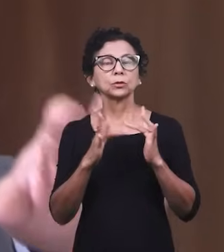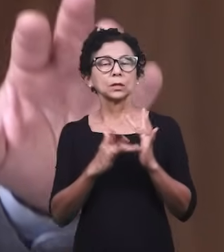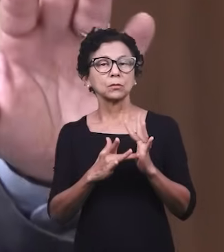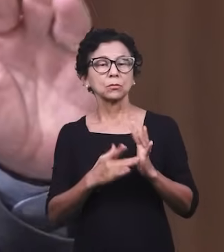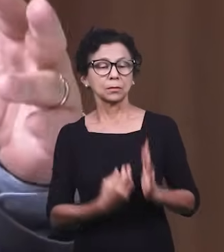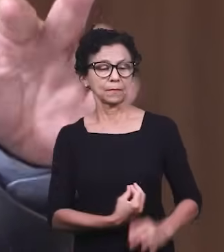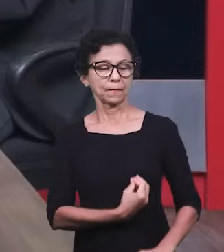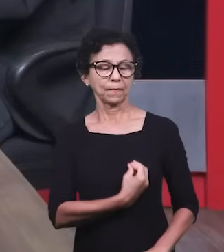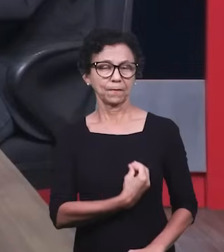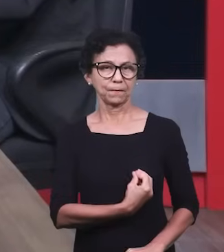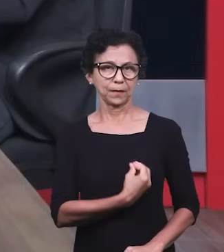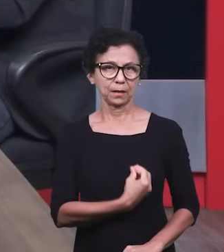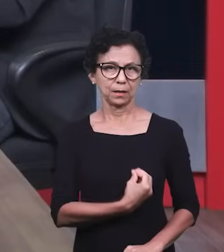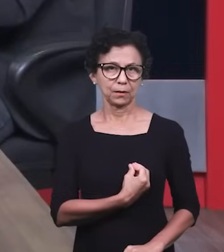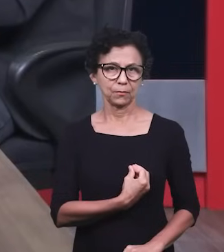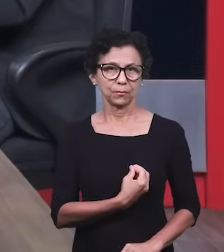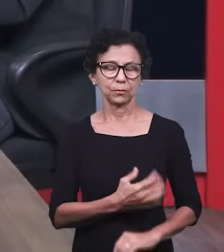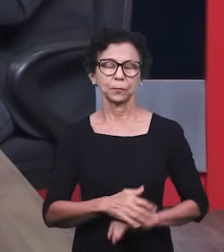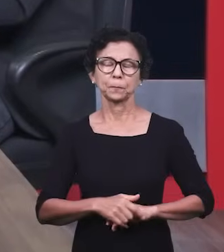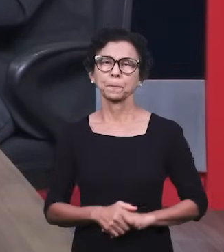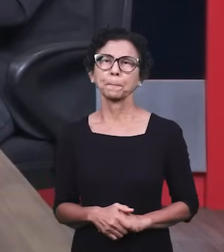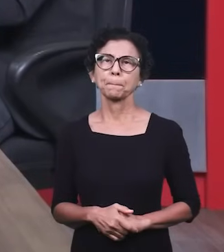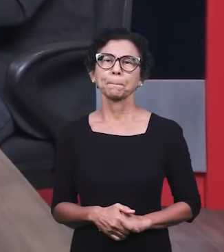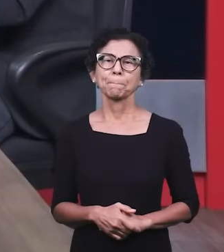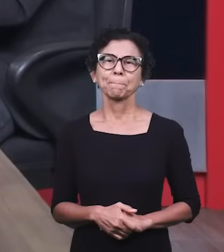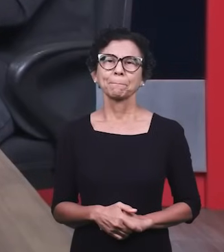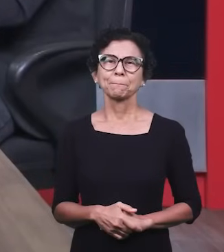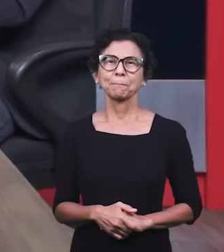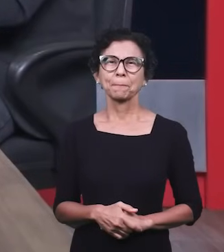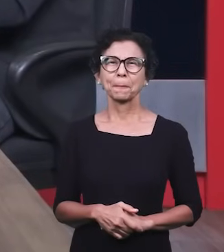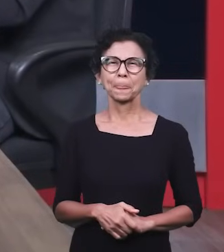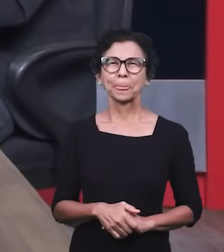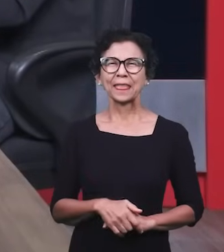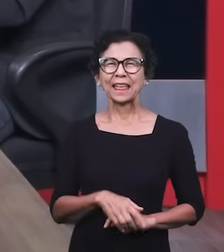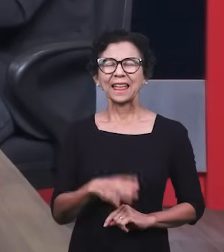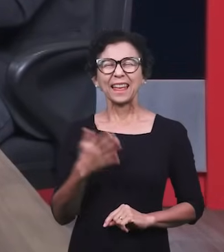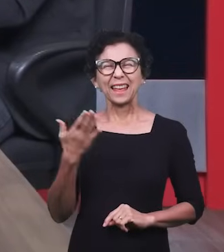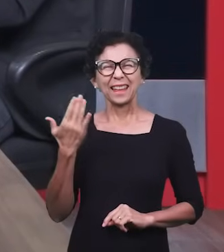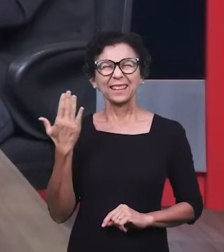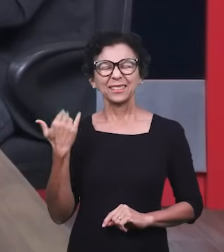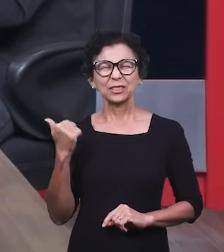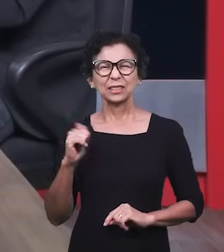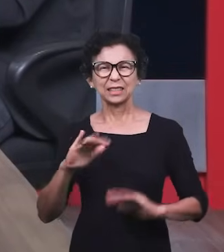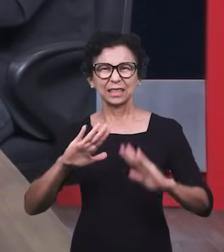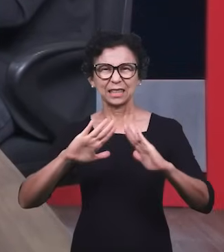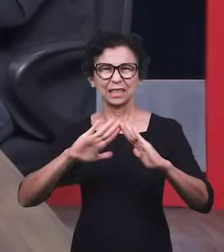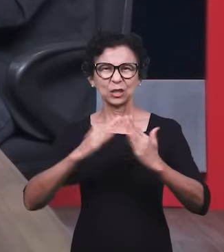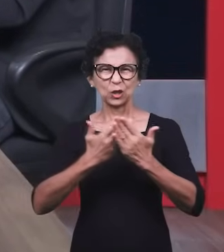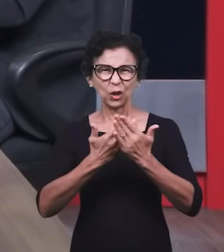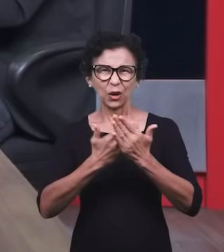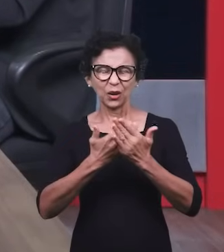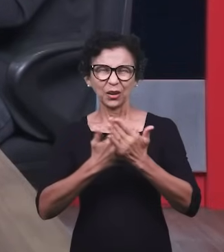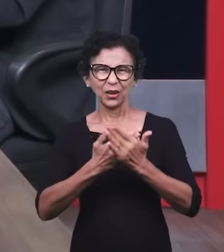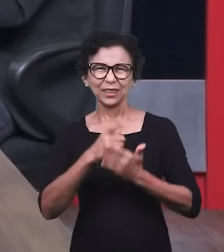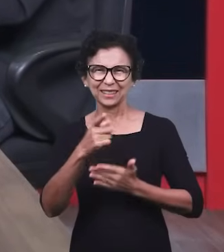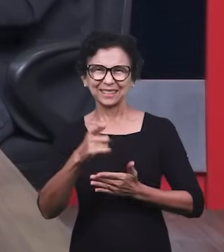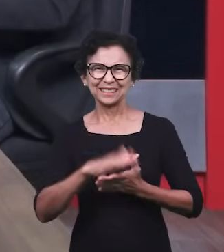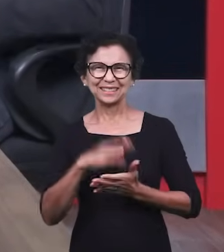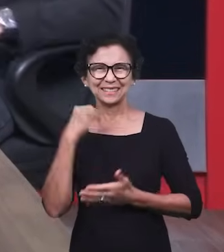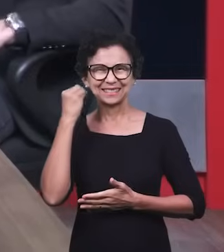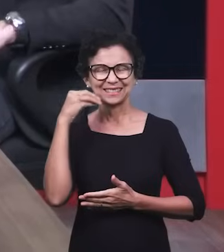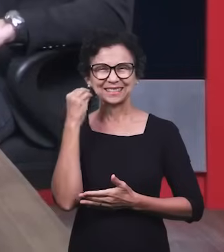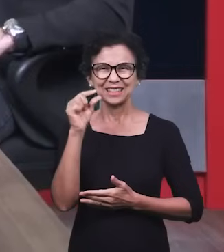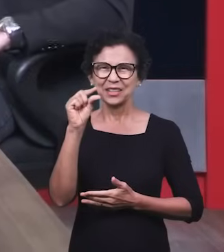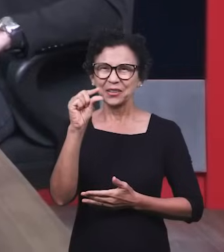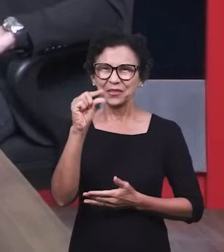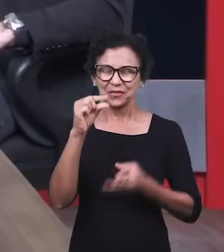aquio geralmente a gente faz alguns experimentos na na escola primária ainda daquela a gente planta um feijão né Bota na cxa de